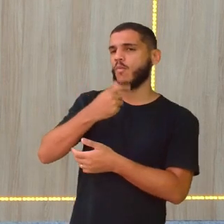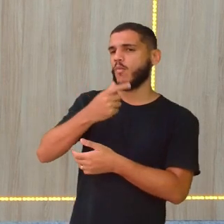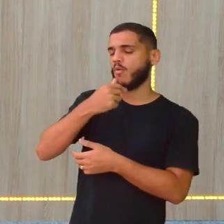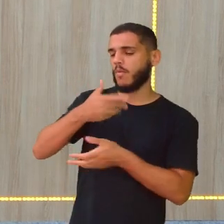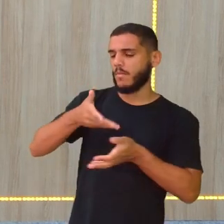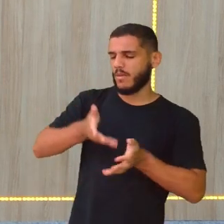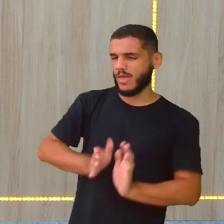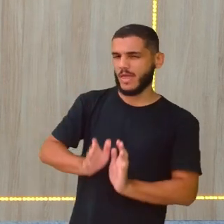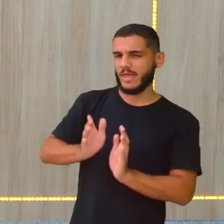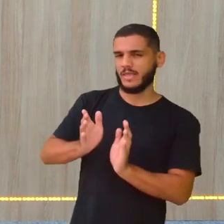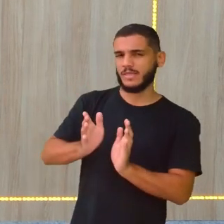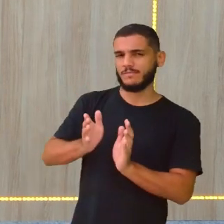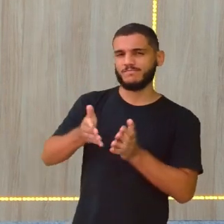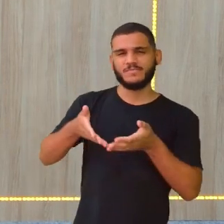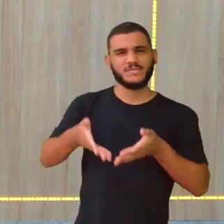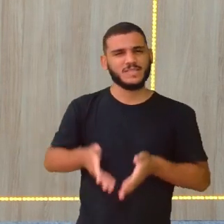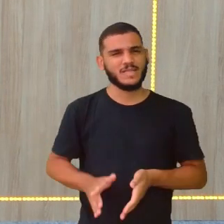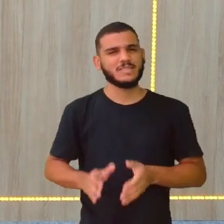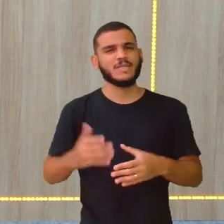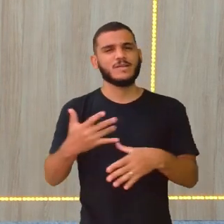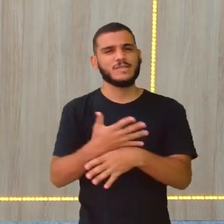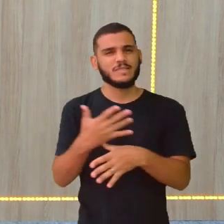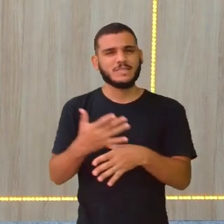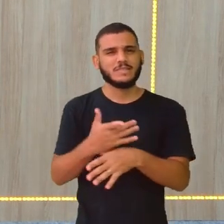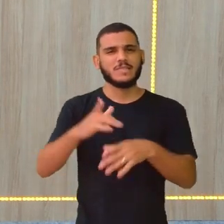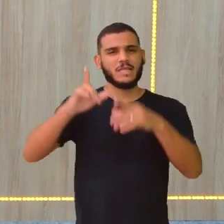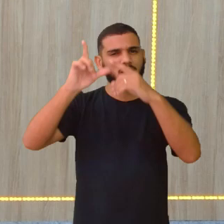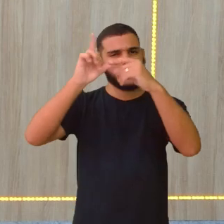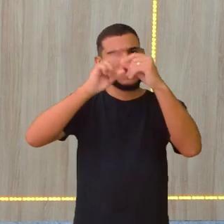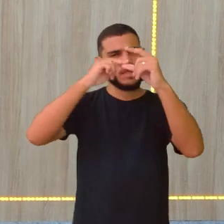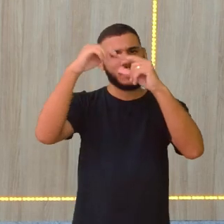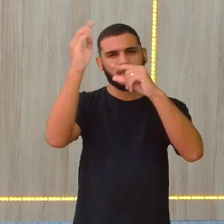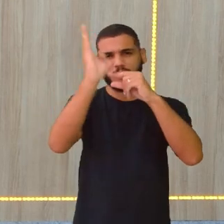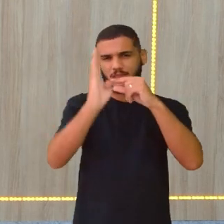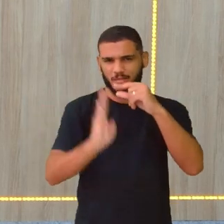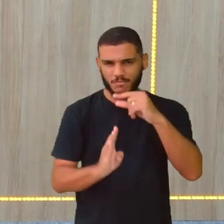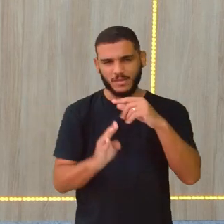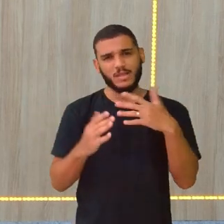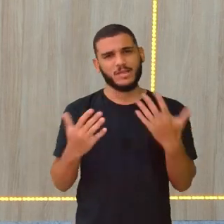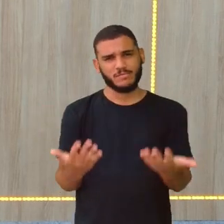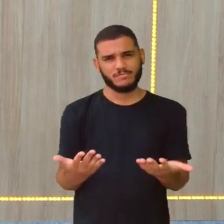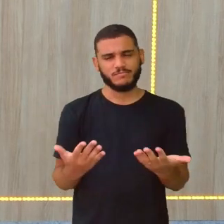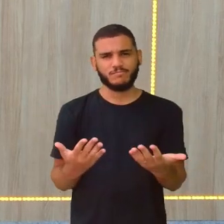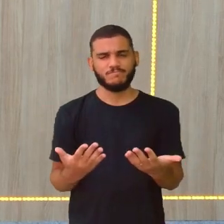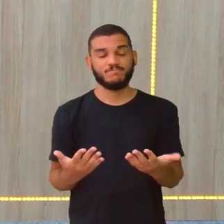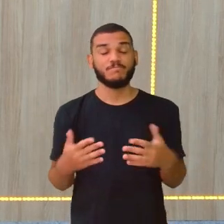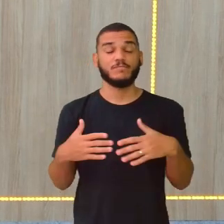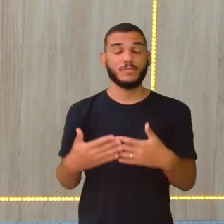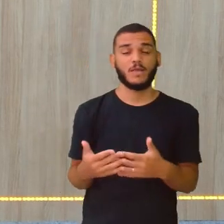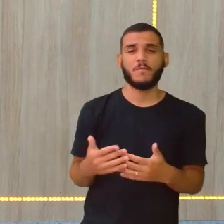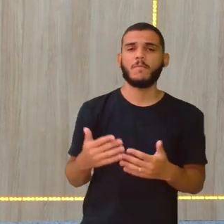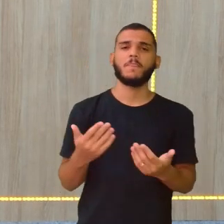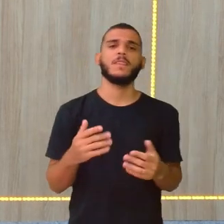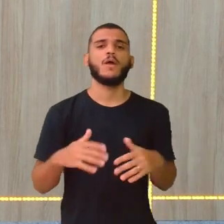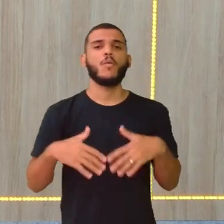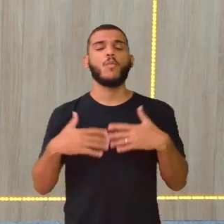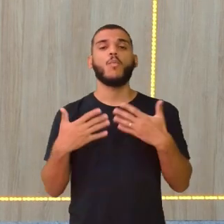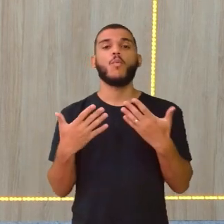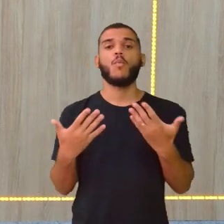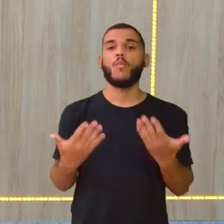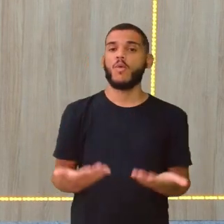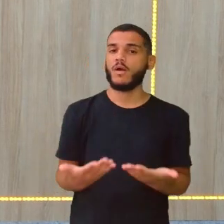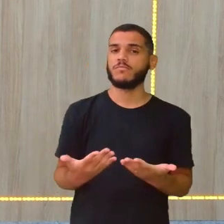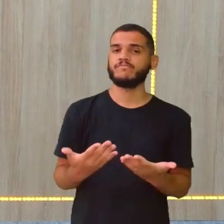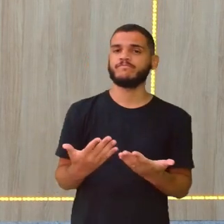nasceria em Belém. Eles interpretam. E qual é o sinal, não é, dentro da astronomia que